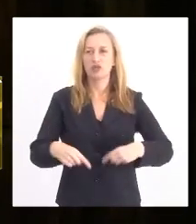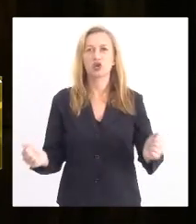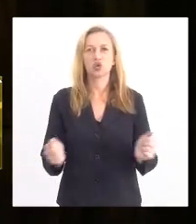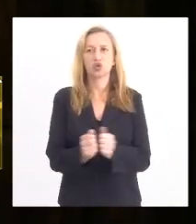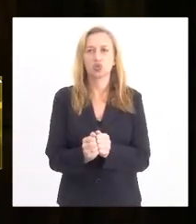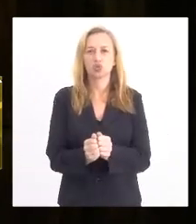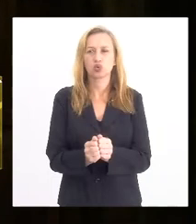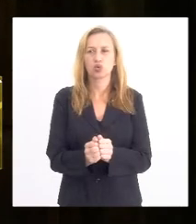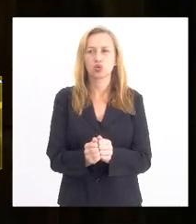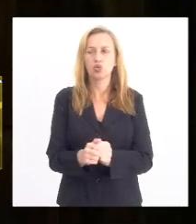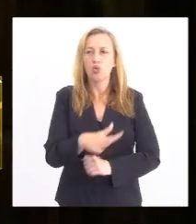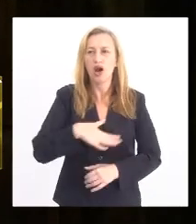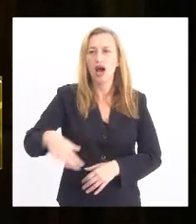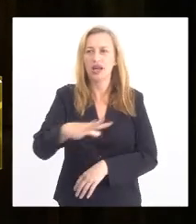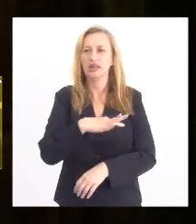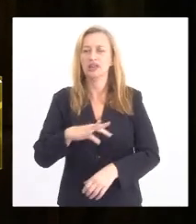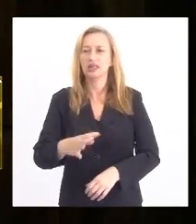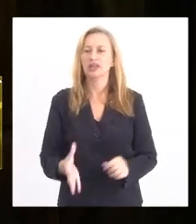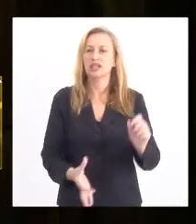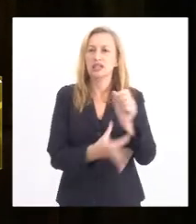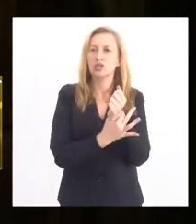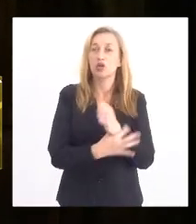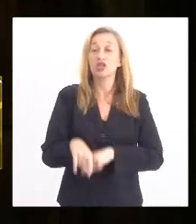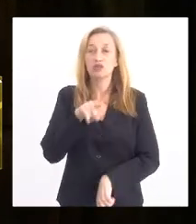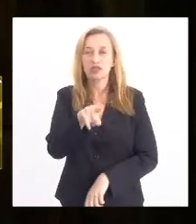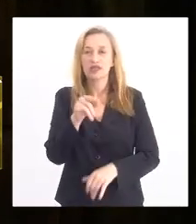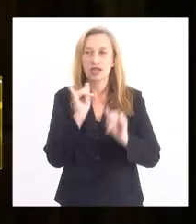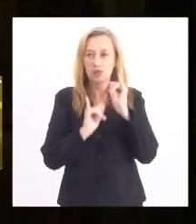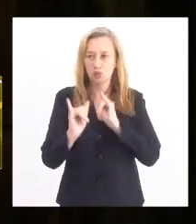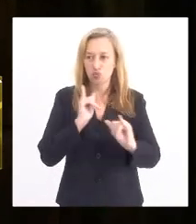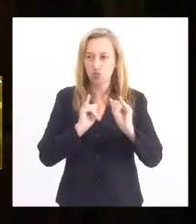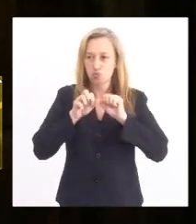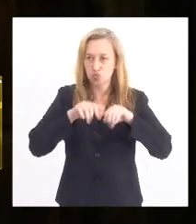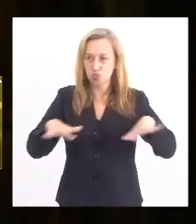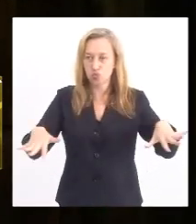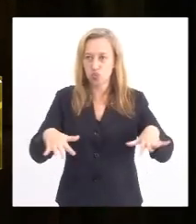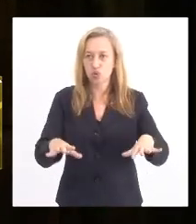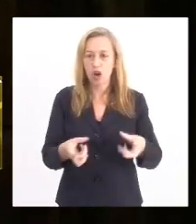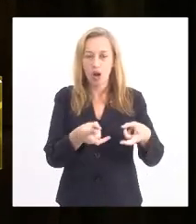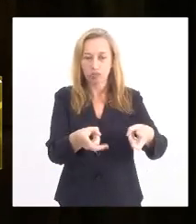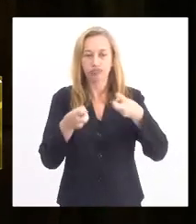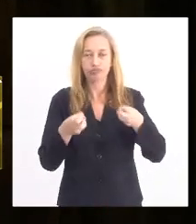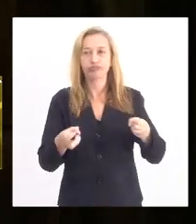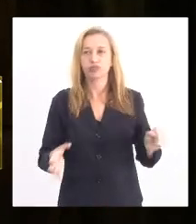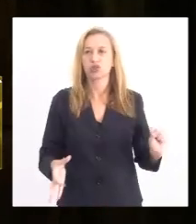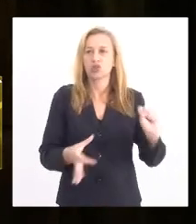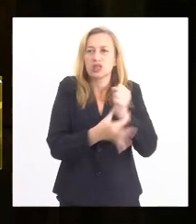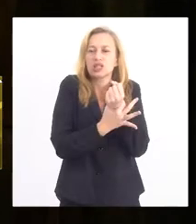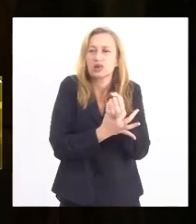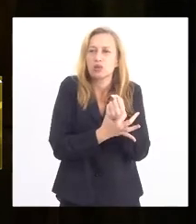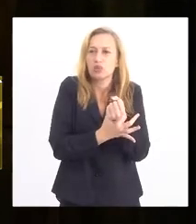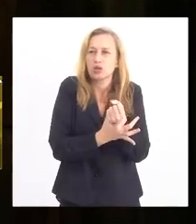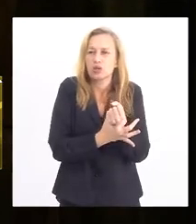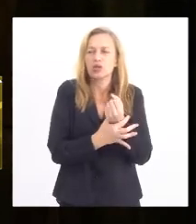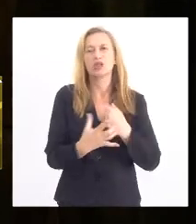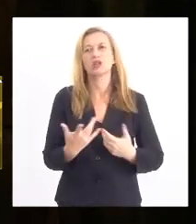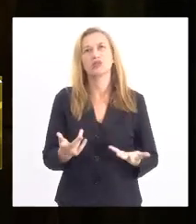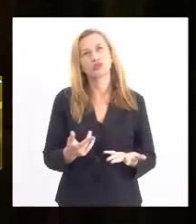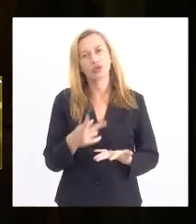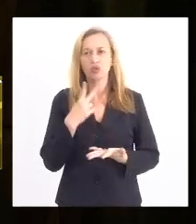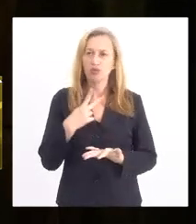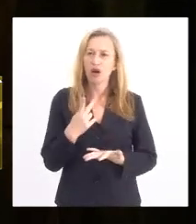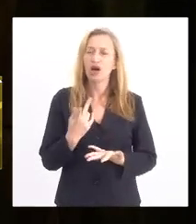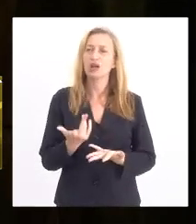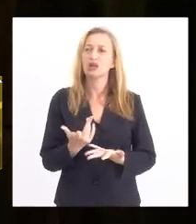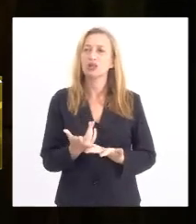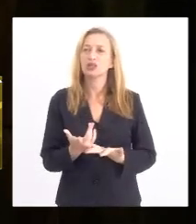junto com o pessoal de segurança é você divulgar a percepção de segurança o que eu digo que diga-se de